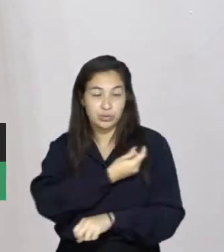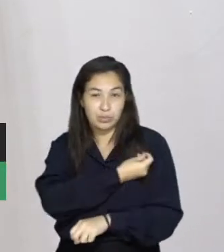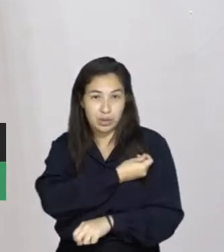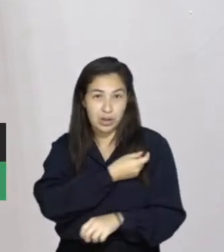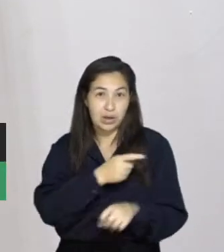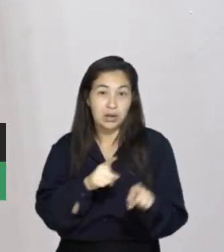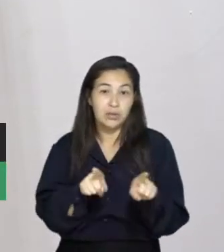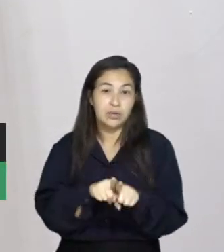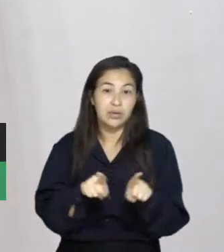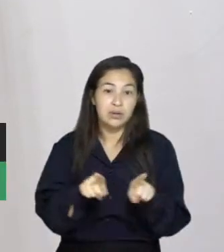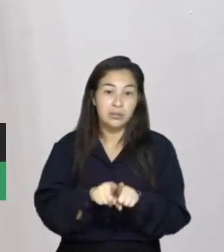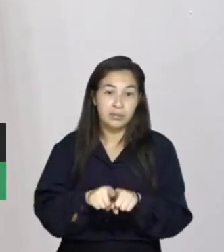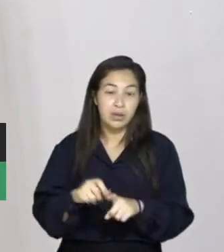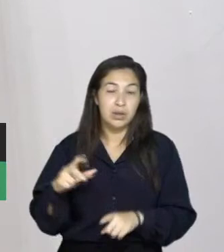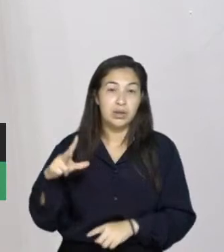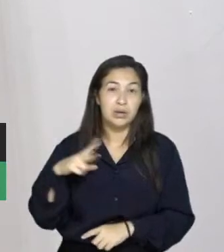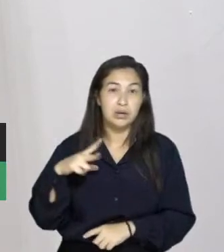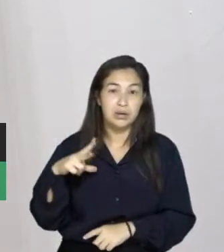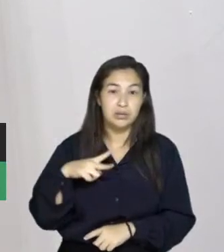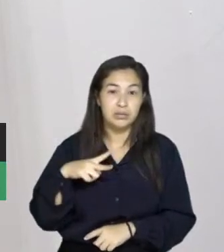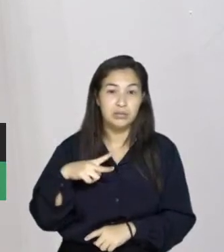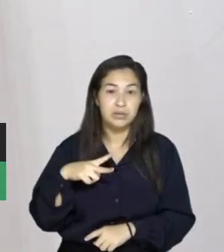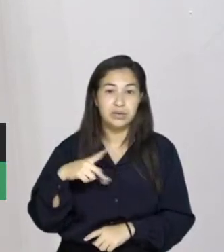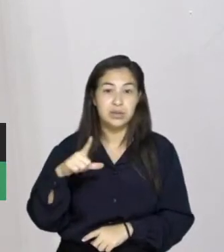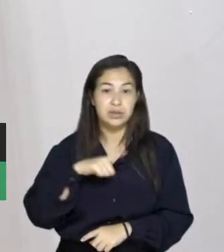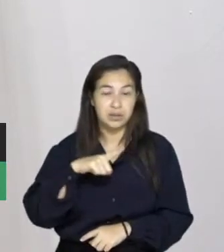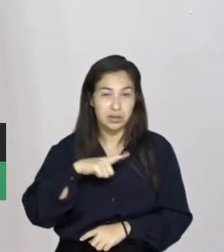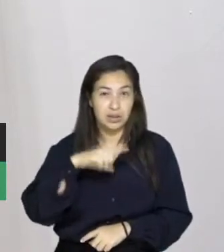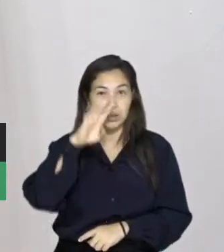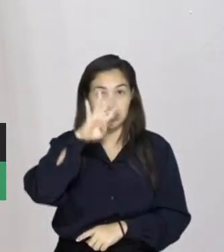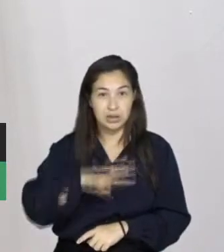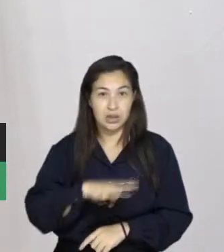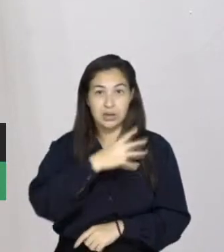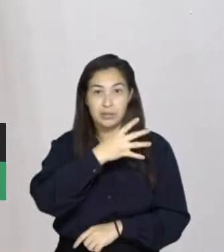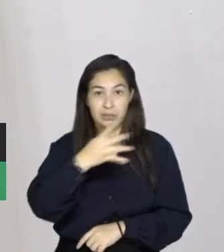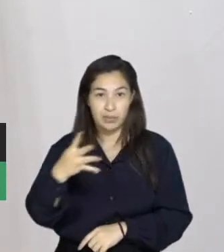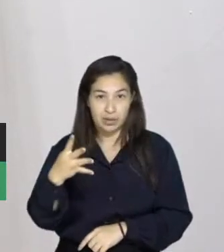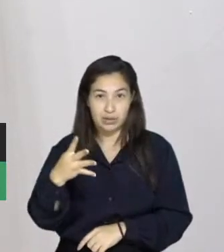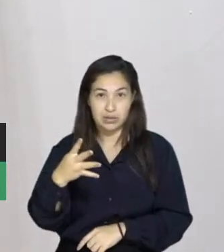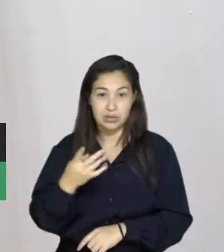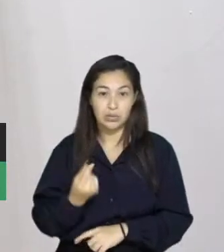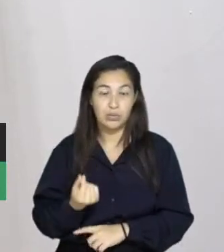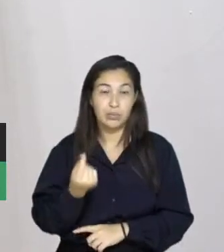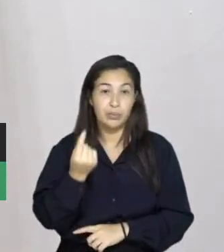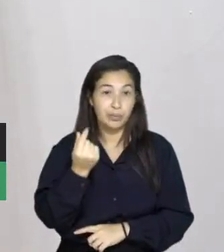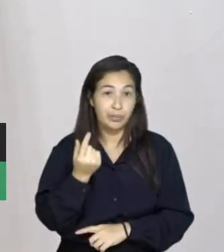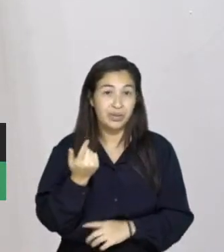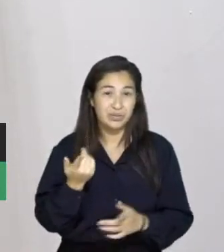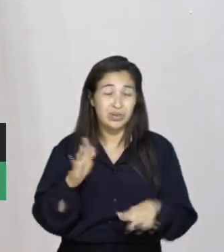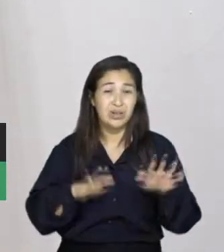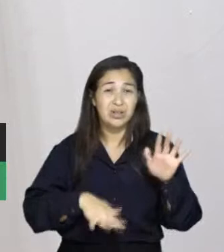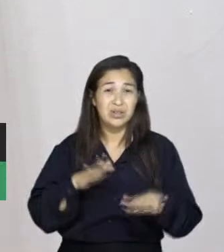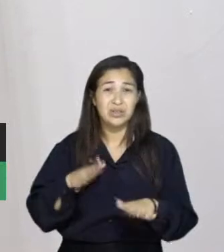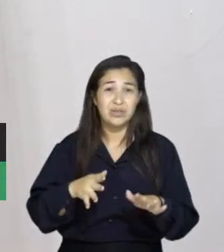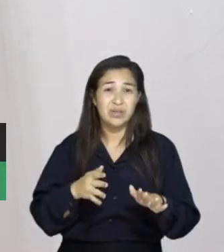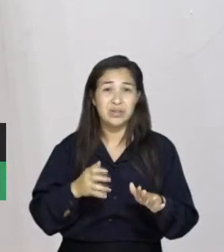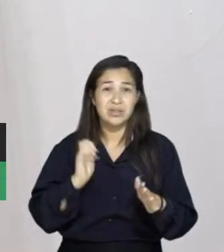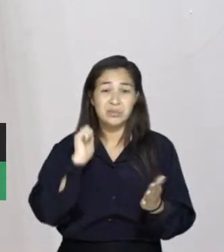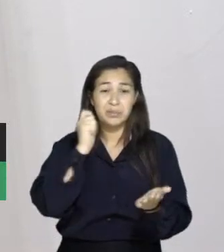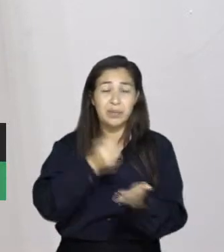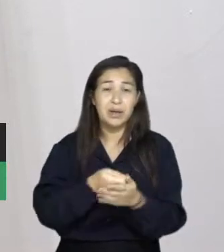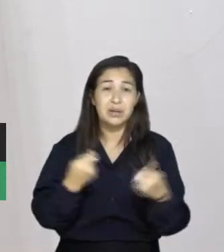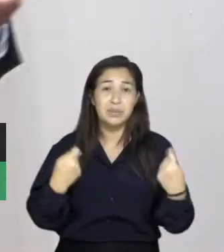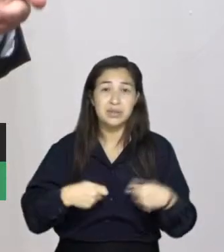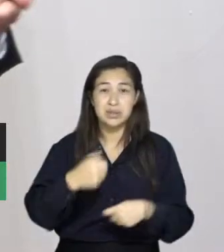tabelasse o preço do medicamento, porque algumas vezes, deputado Zilli, era cobrado 14 milhões de reais,